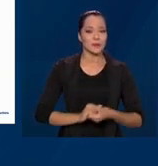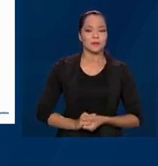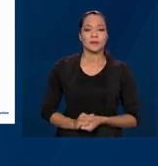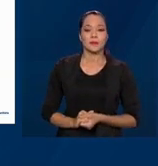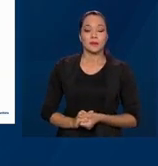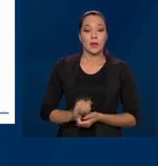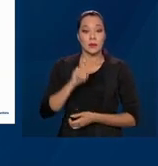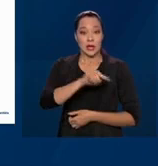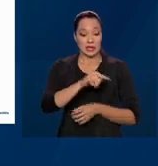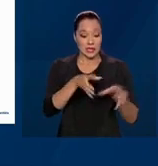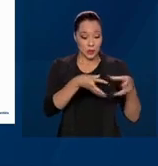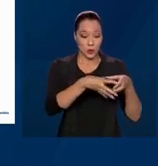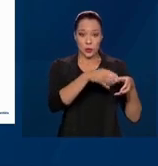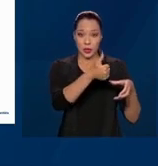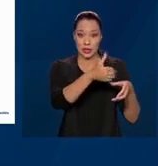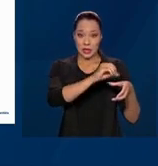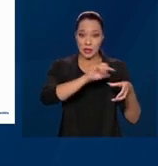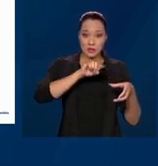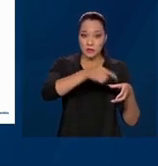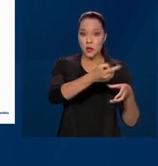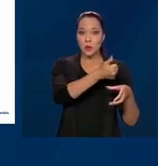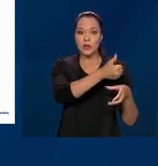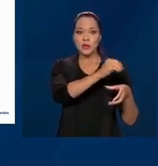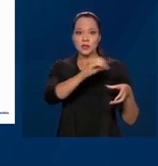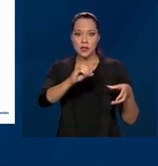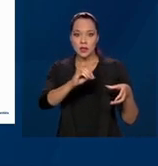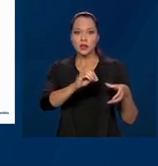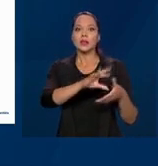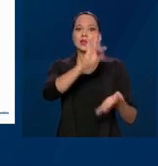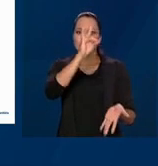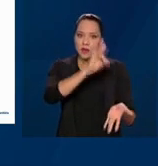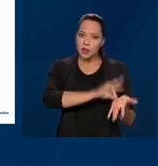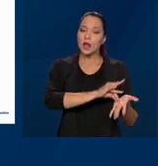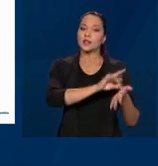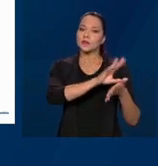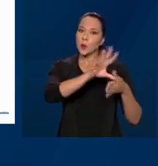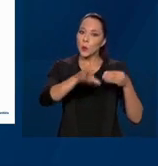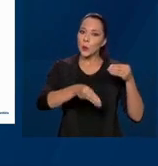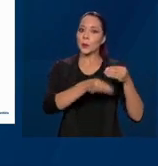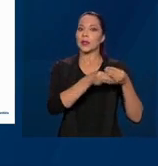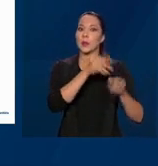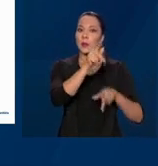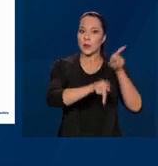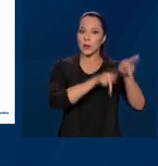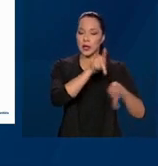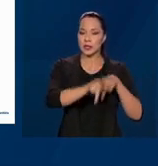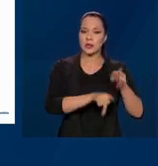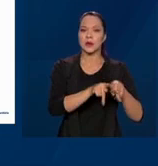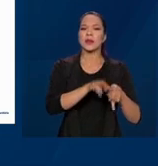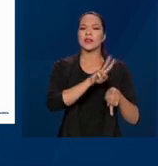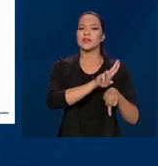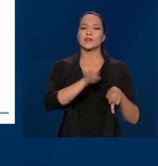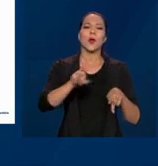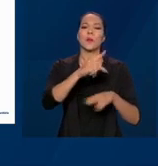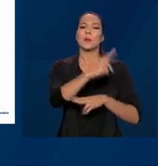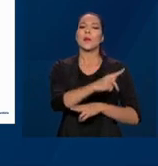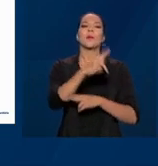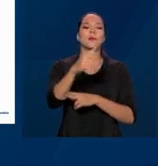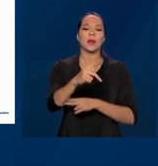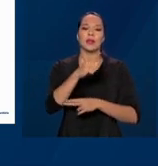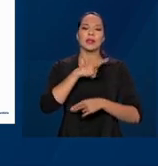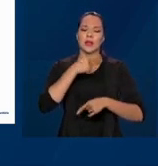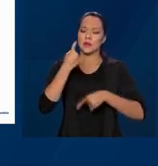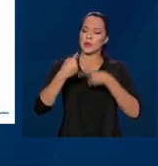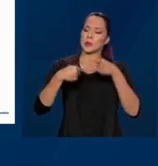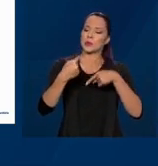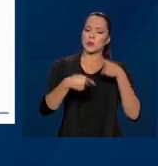Mas desses 10.100, os que efetivamente foram incluídos na população PP, né, a gente teve muita discussão